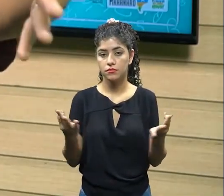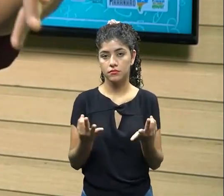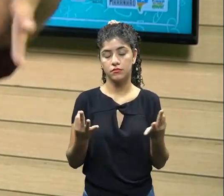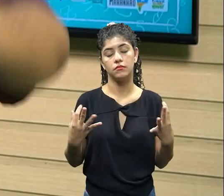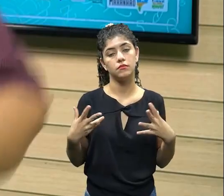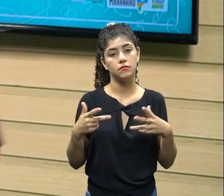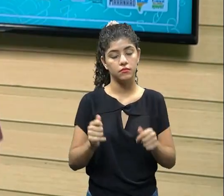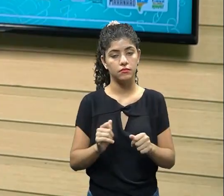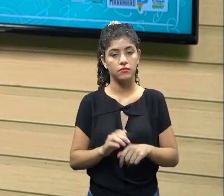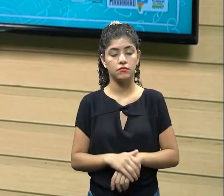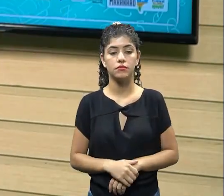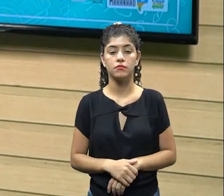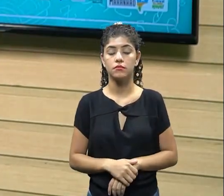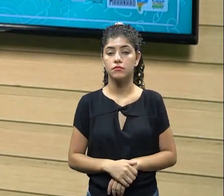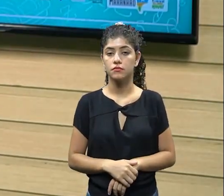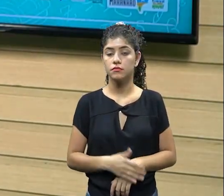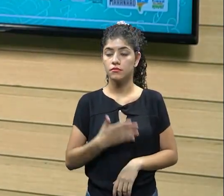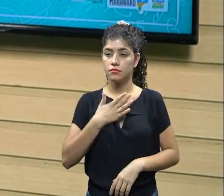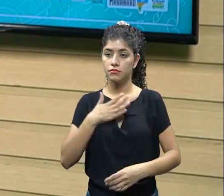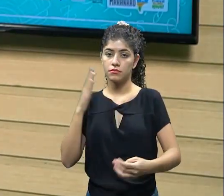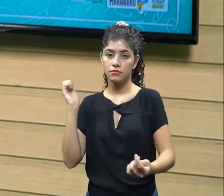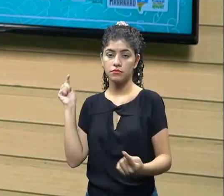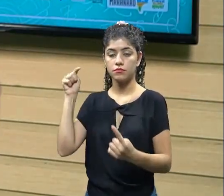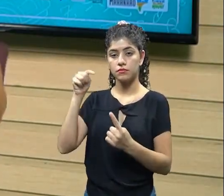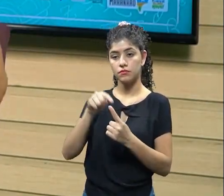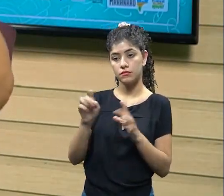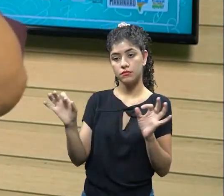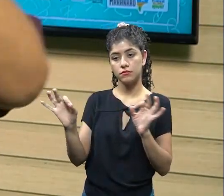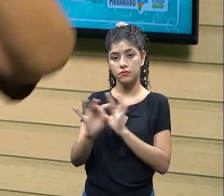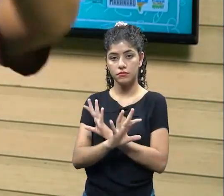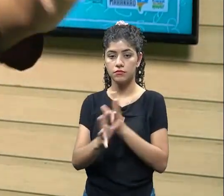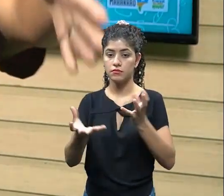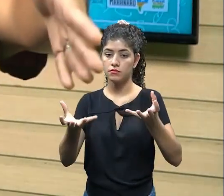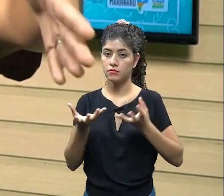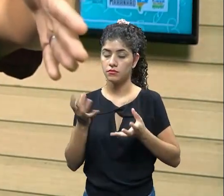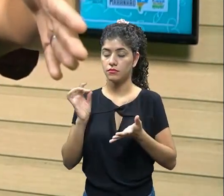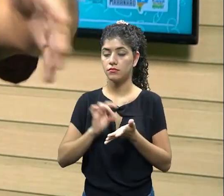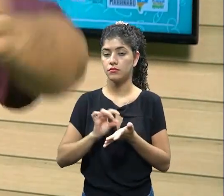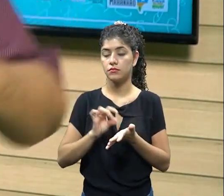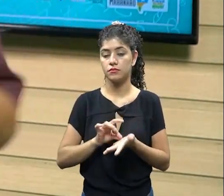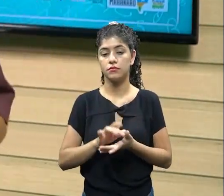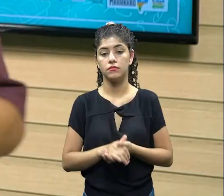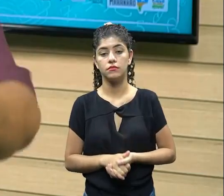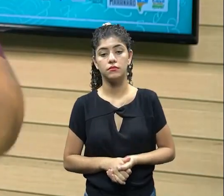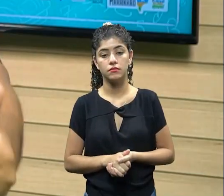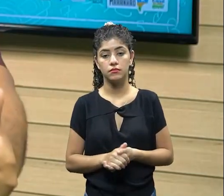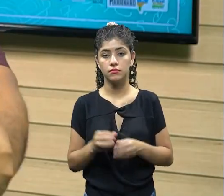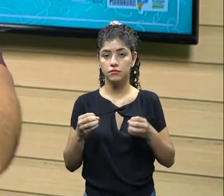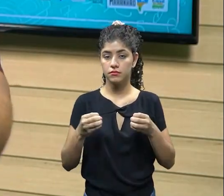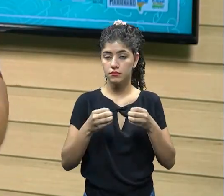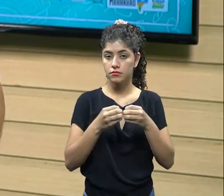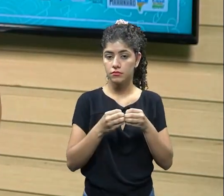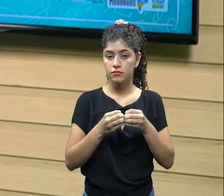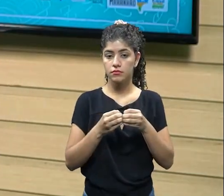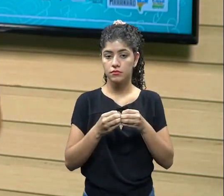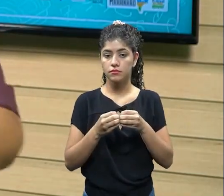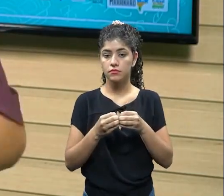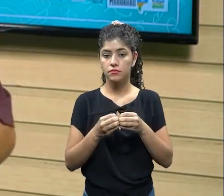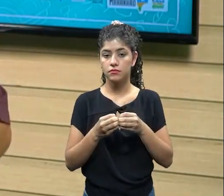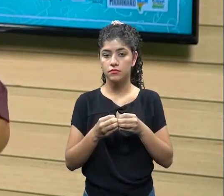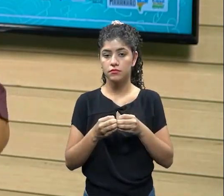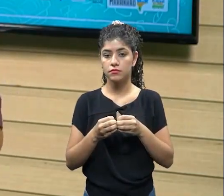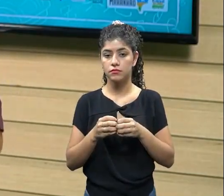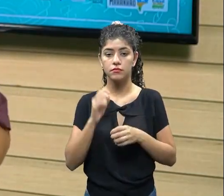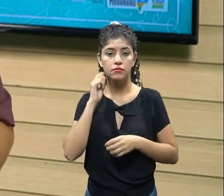possa chegar ao meu objetivo final, ao que eu quero chegar. Dentro desse processo